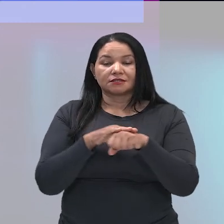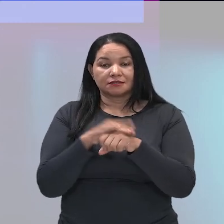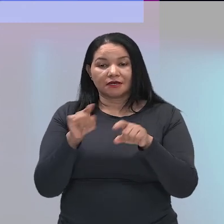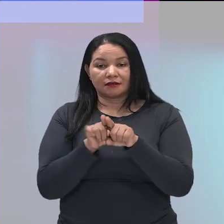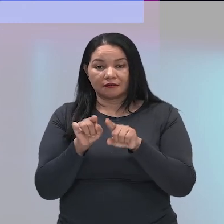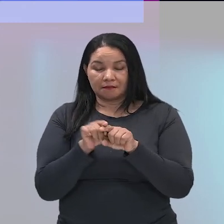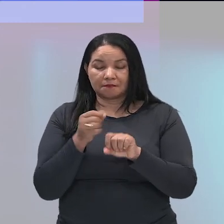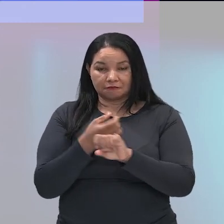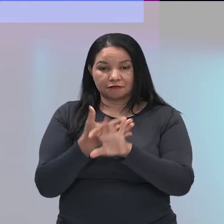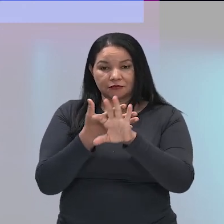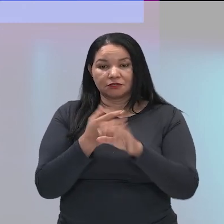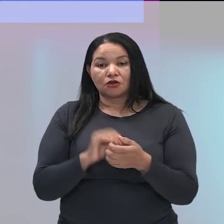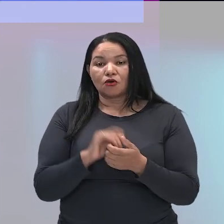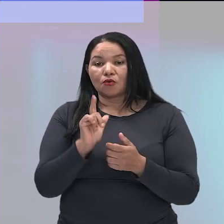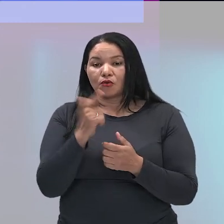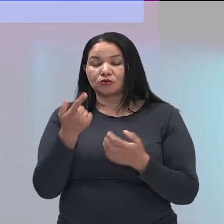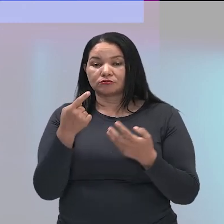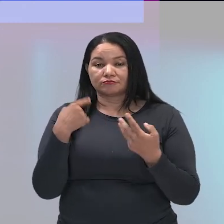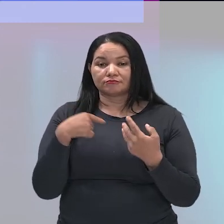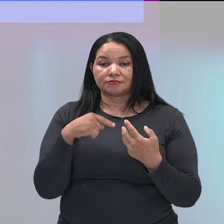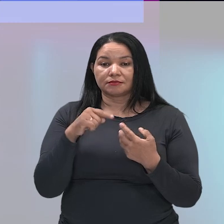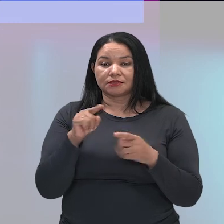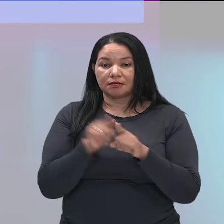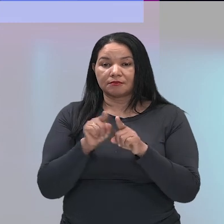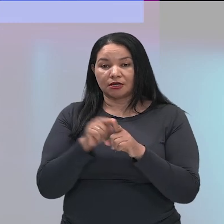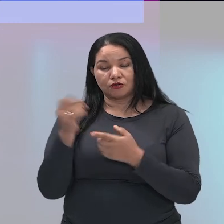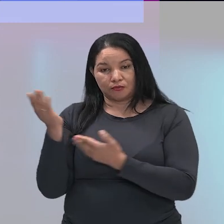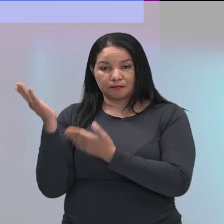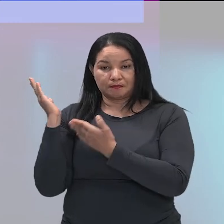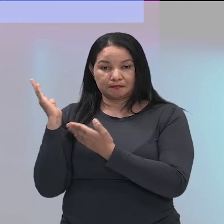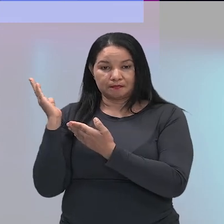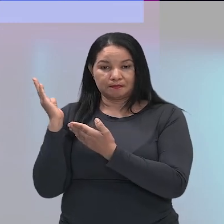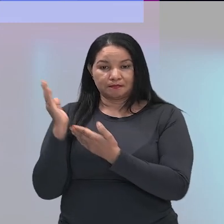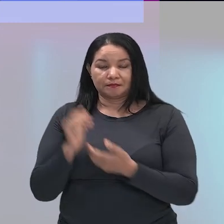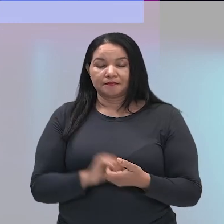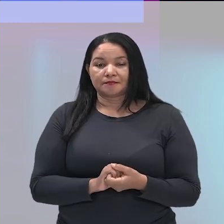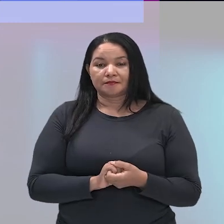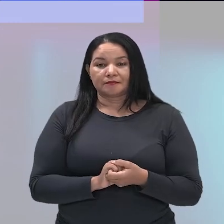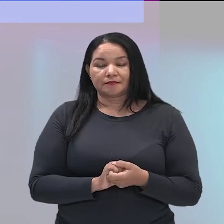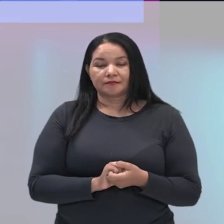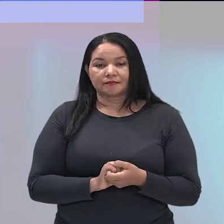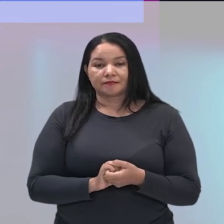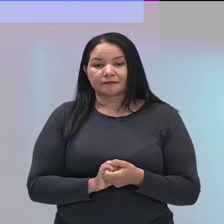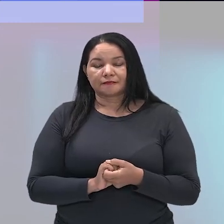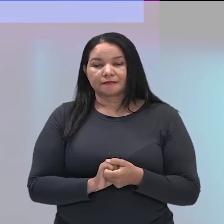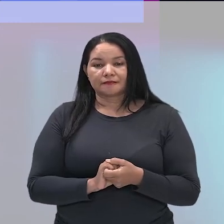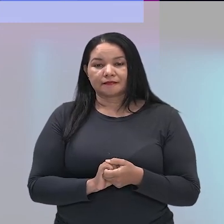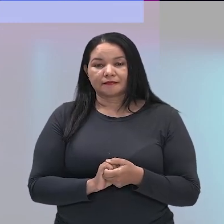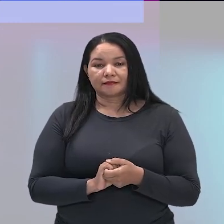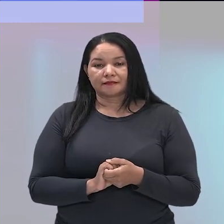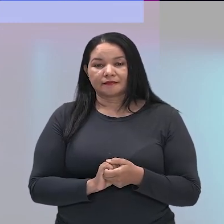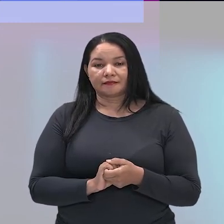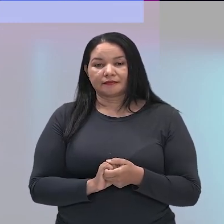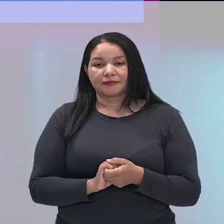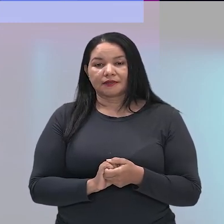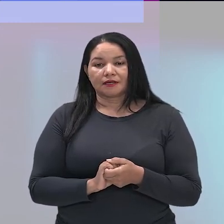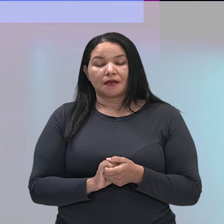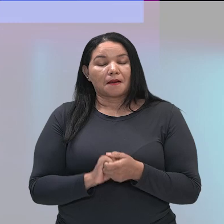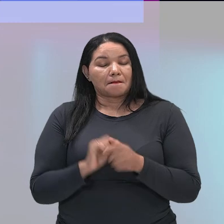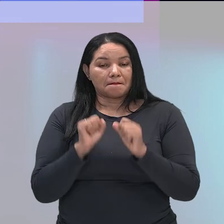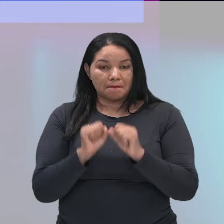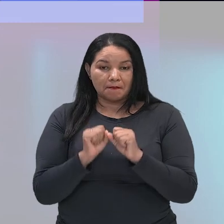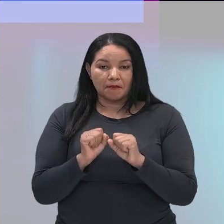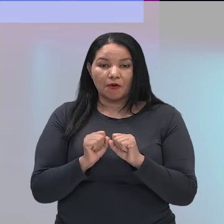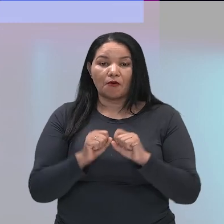Slack, né, os Slack, tá? Aqui que estou mostrando para vocês também, que ela pode ser uma ferramenta